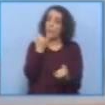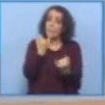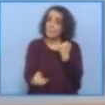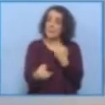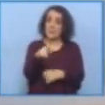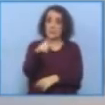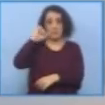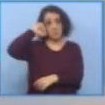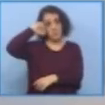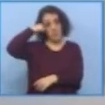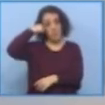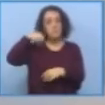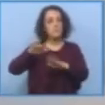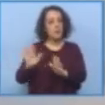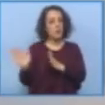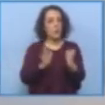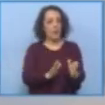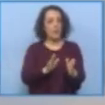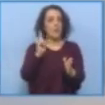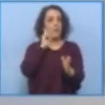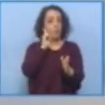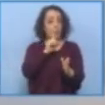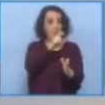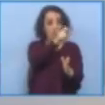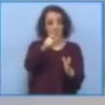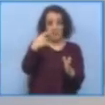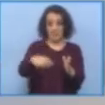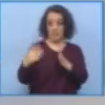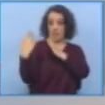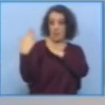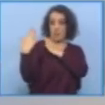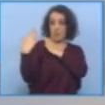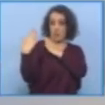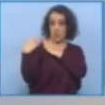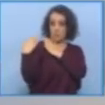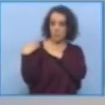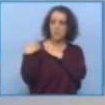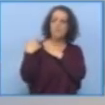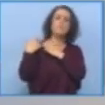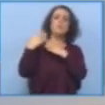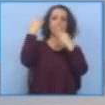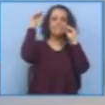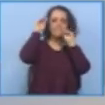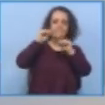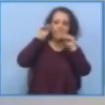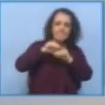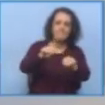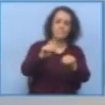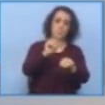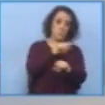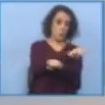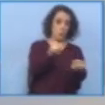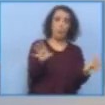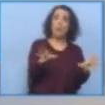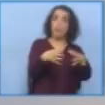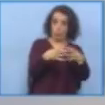maneira, eu acho que é bom a quem tem responsabilidades formativas, educativas, e as comunidades têm essa